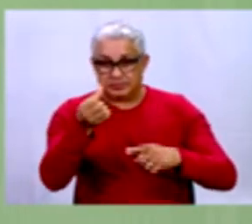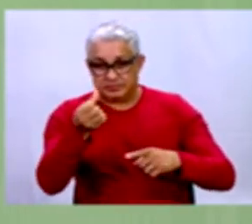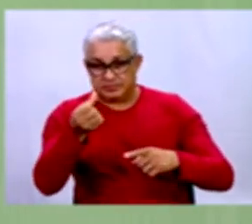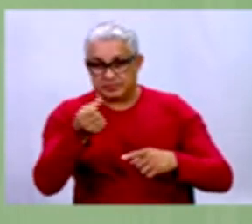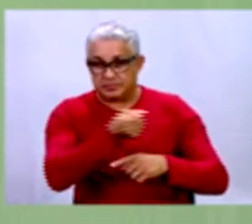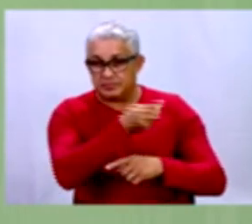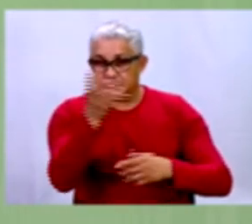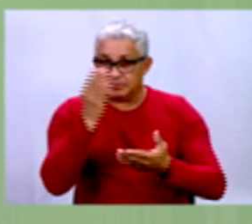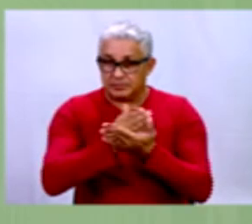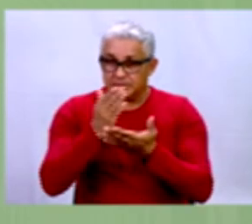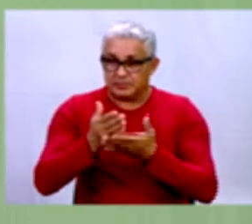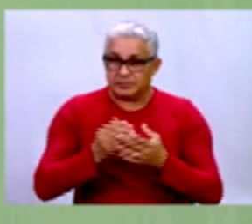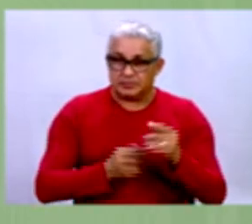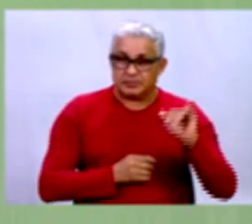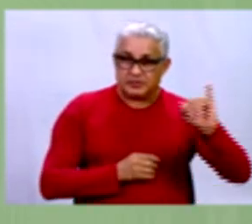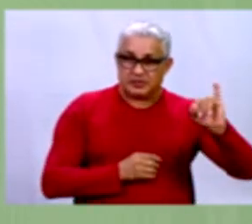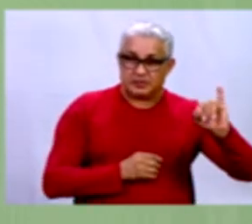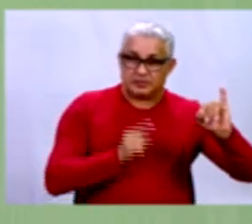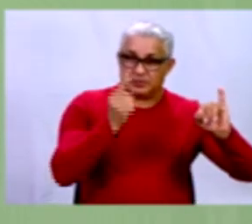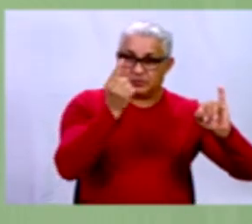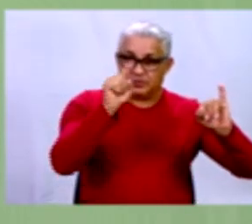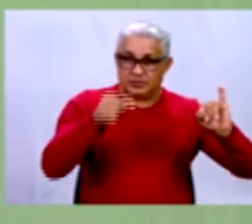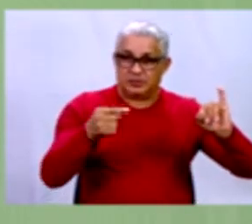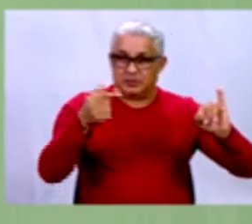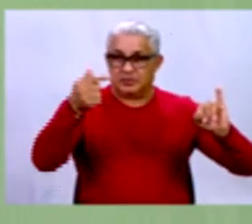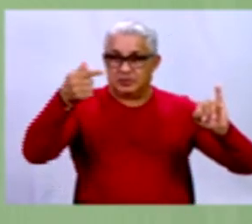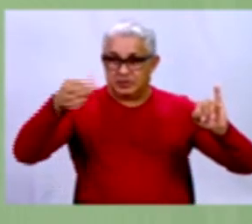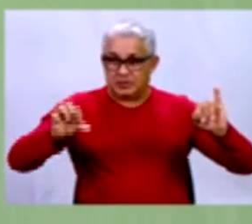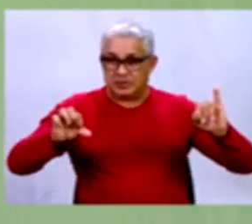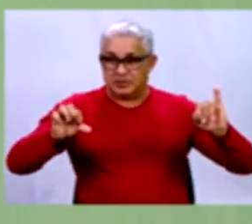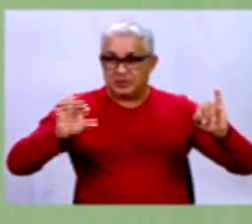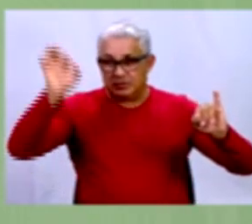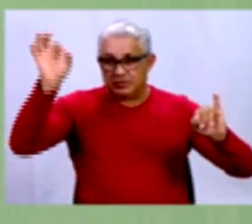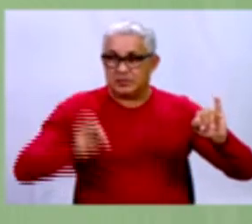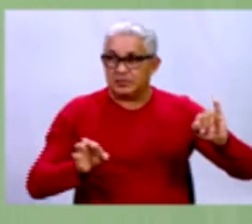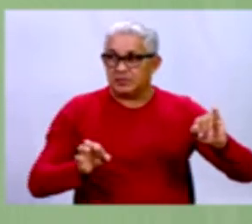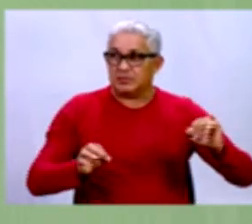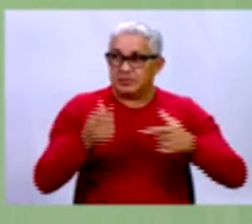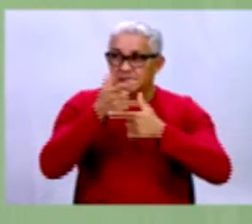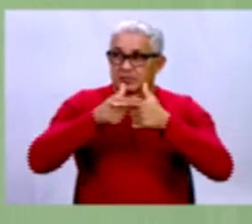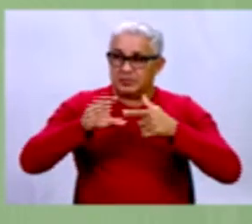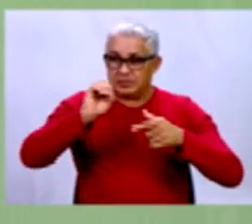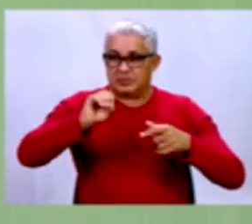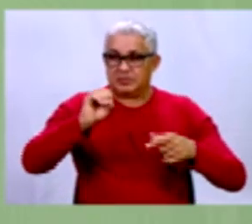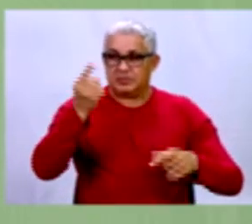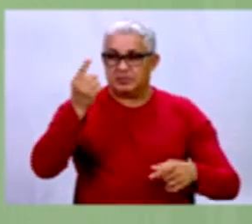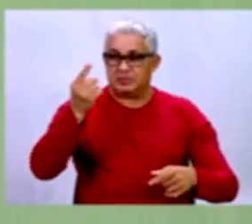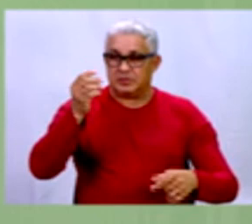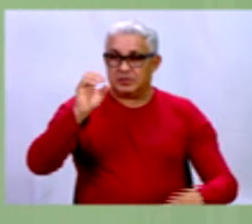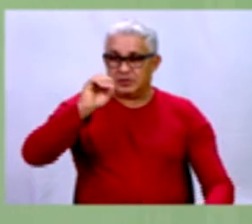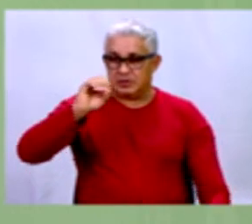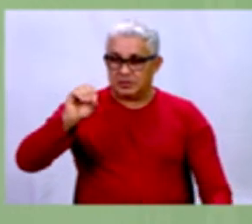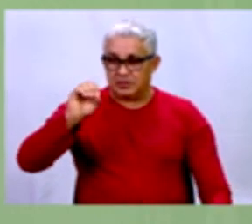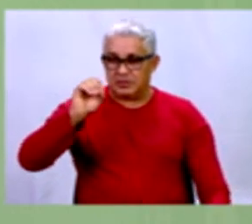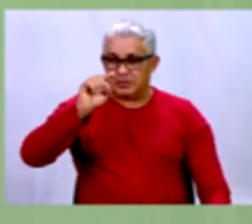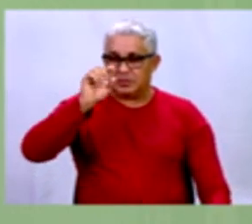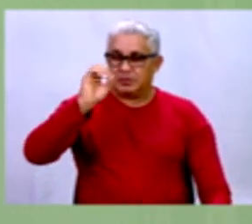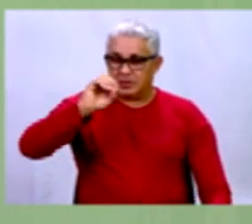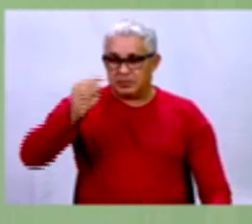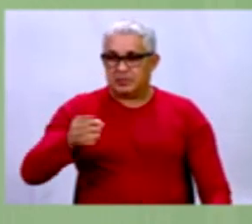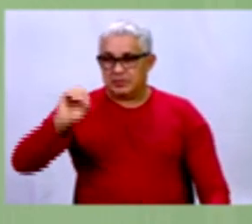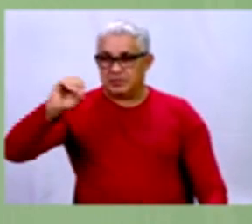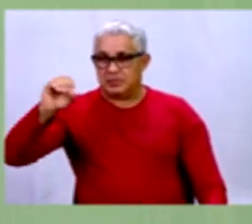O meu I é 1,79, fazendo a divisão vai ficar 0,0179. E o meu R, que é o valor